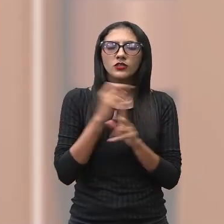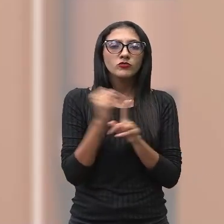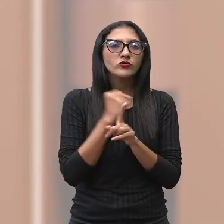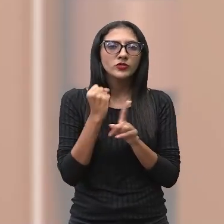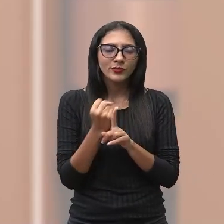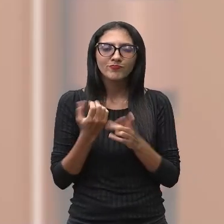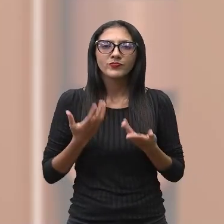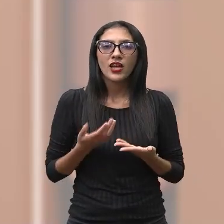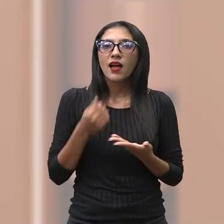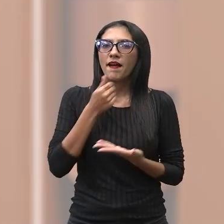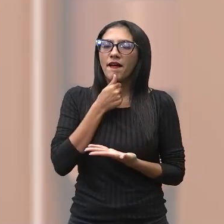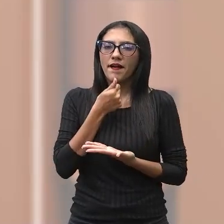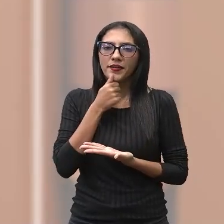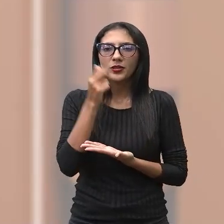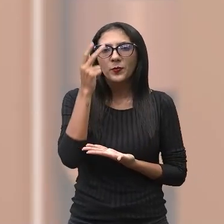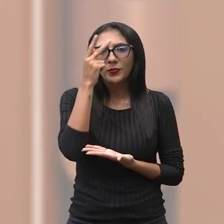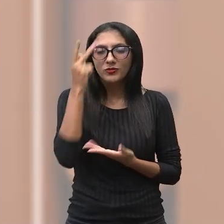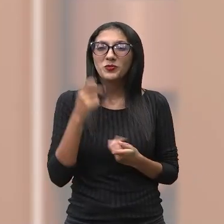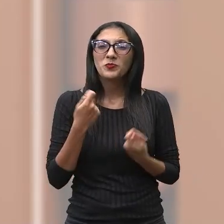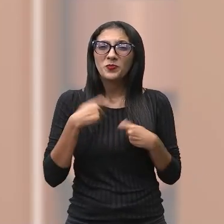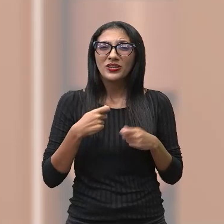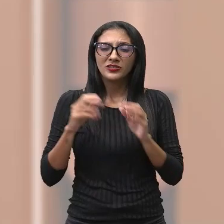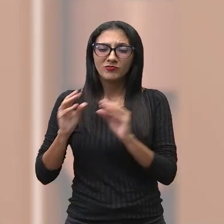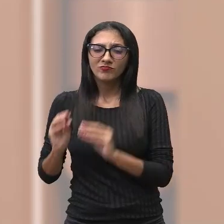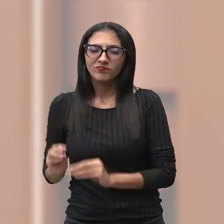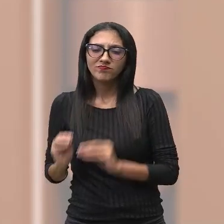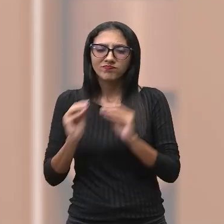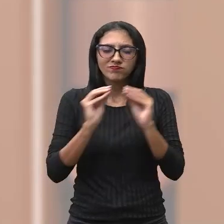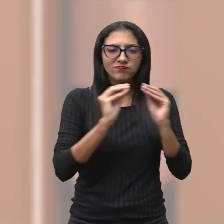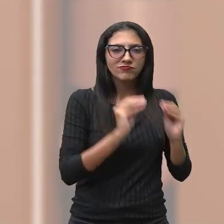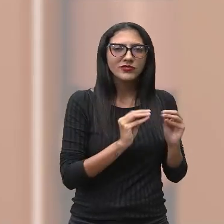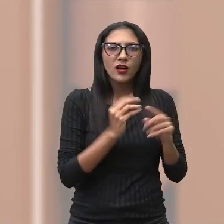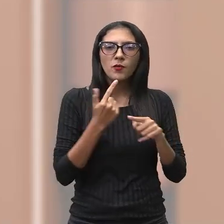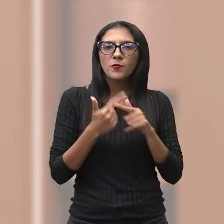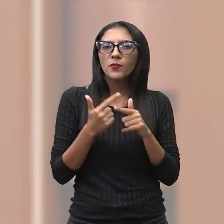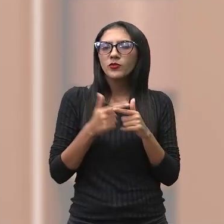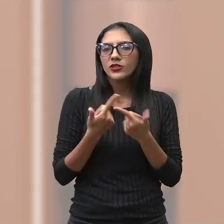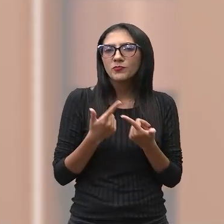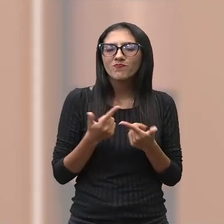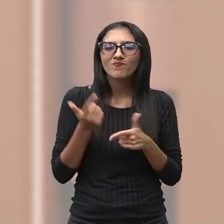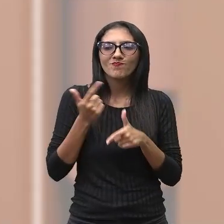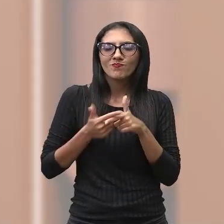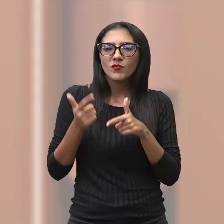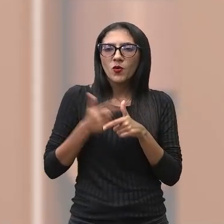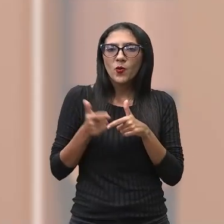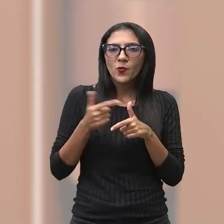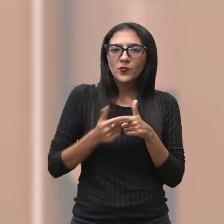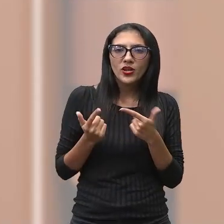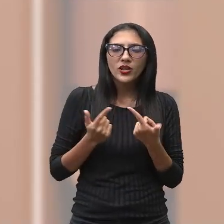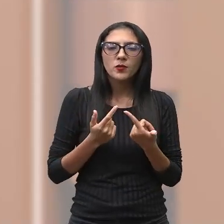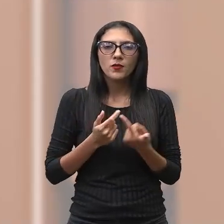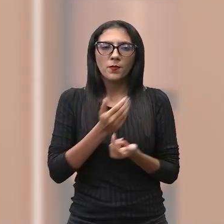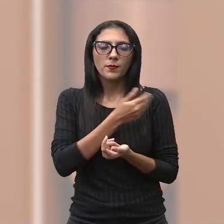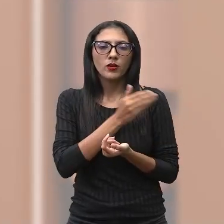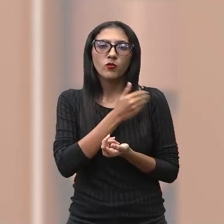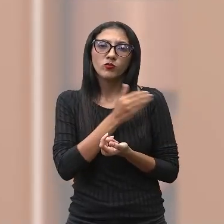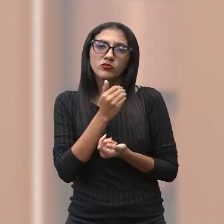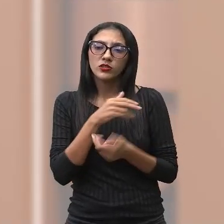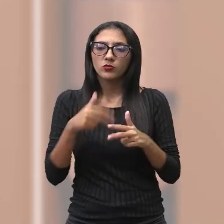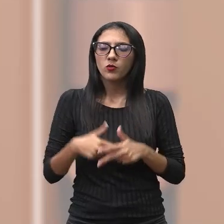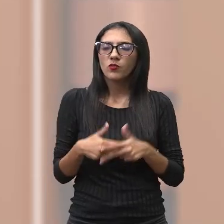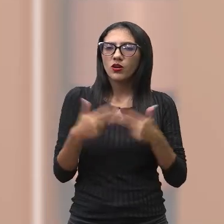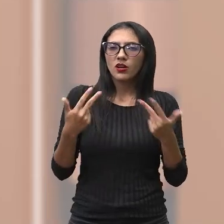existem pessoas que precisam se mudar aí de lugar por conta dessas contendas